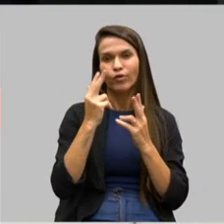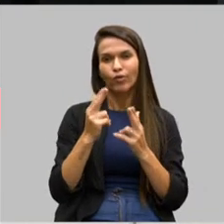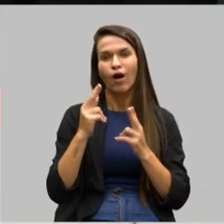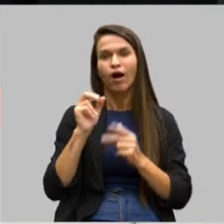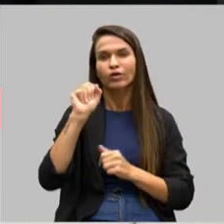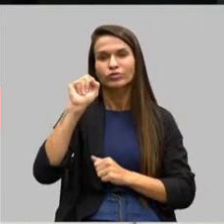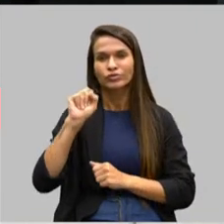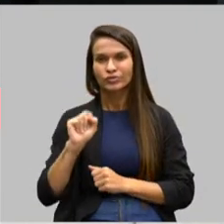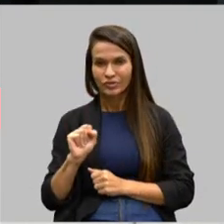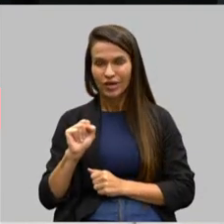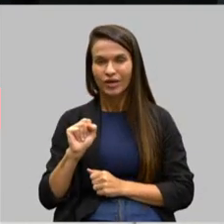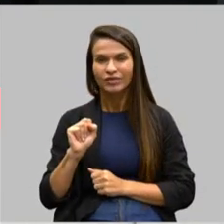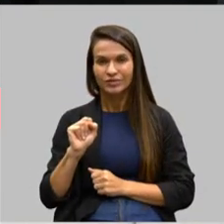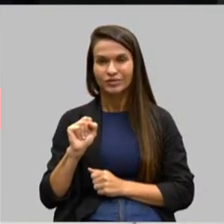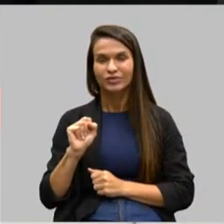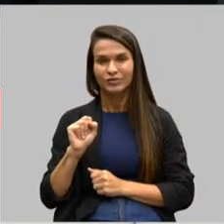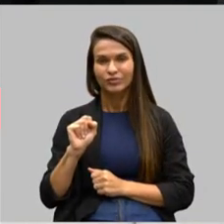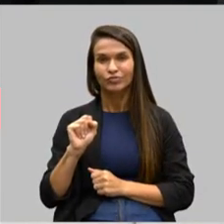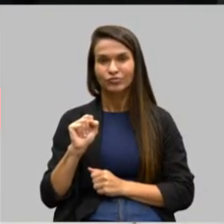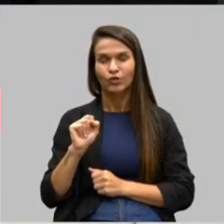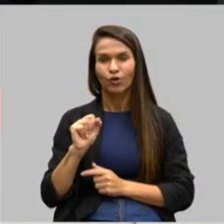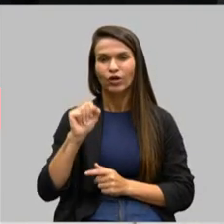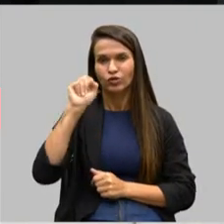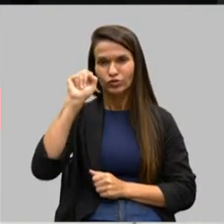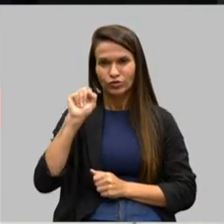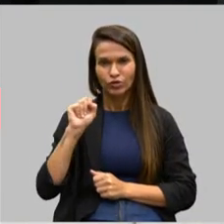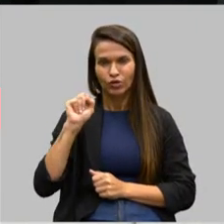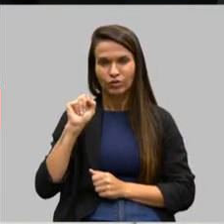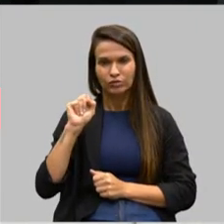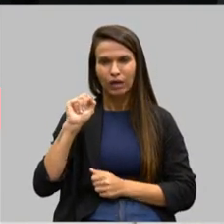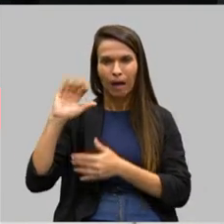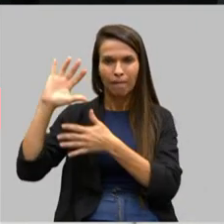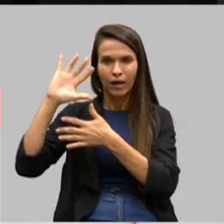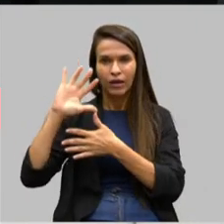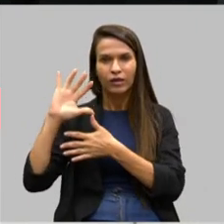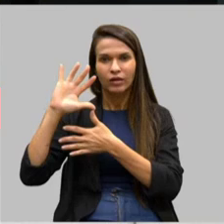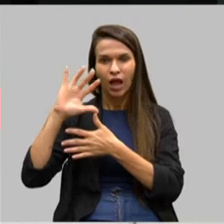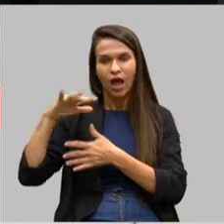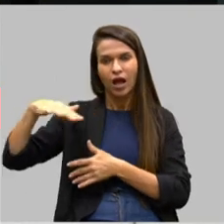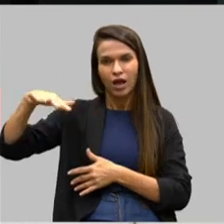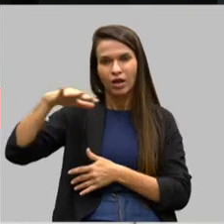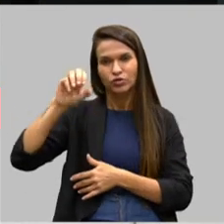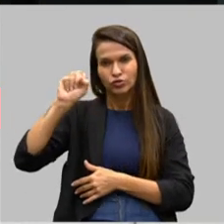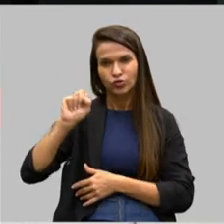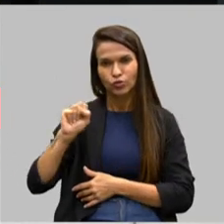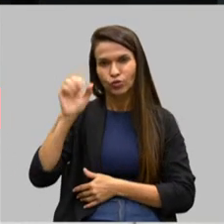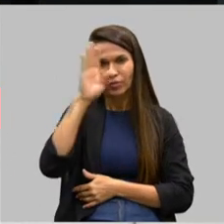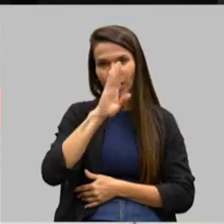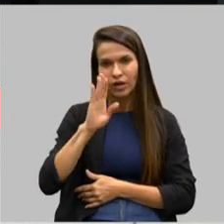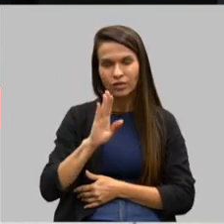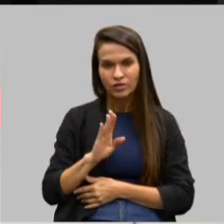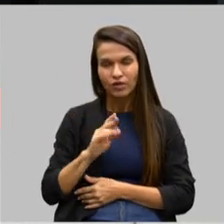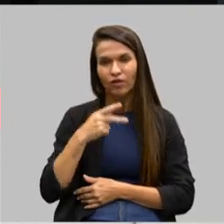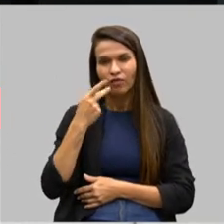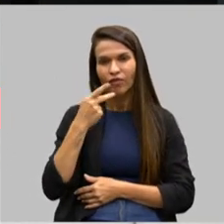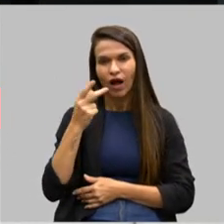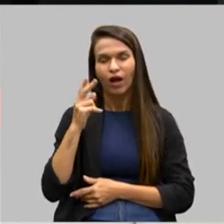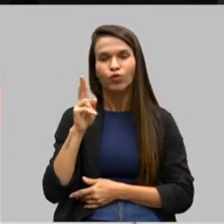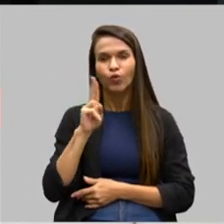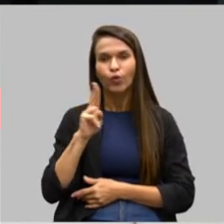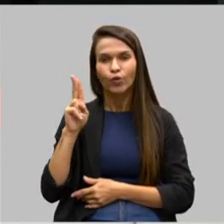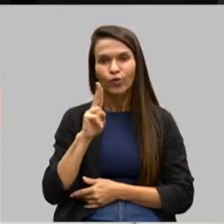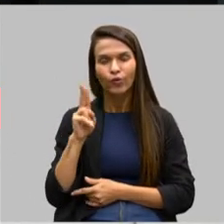América do Sul. Quando eu falo de sudeste da América do Sul, eu falo da região sul do Brasil, falo do Uruguai, norte